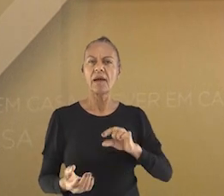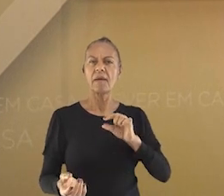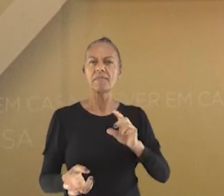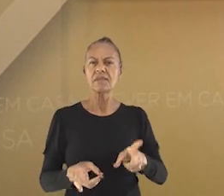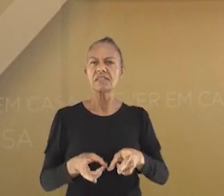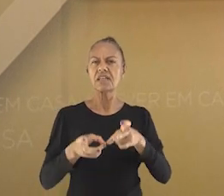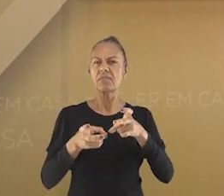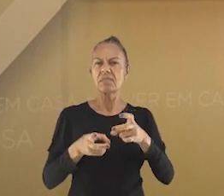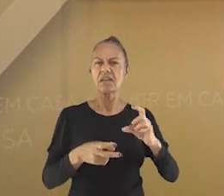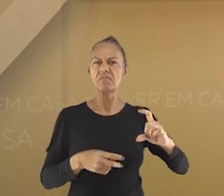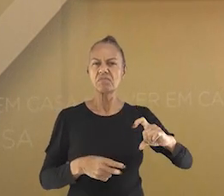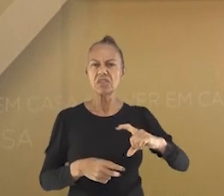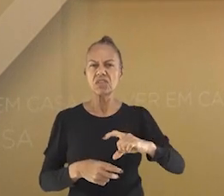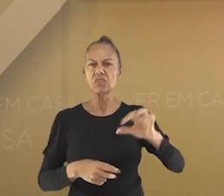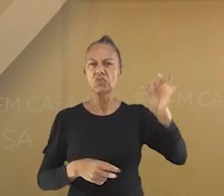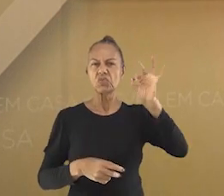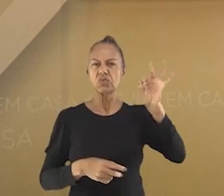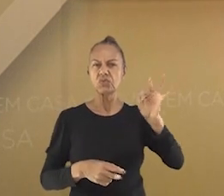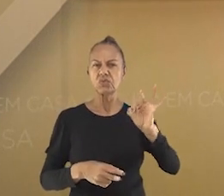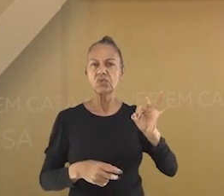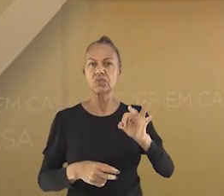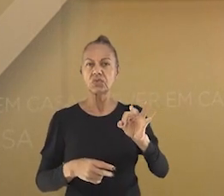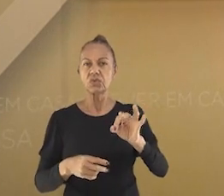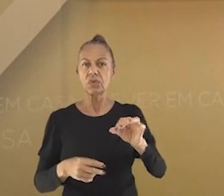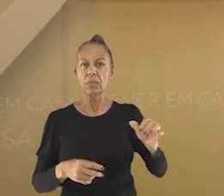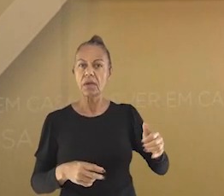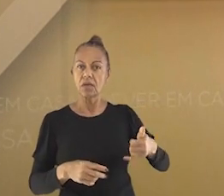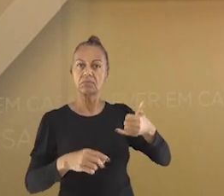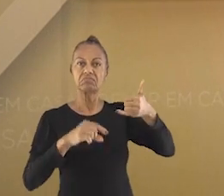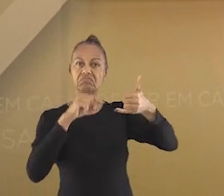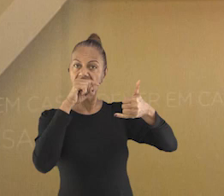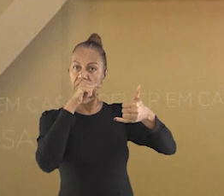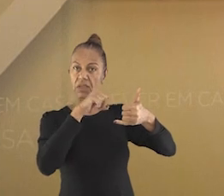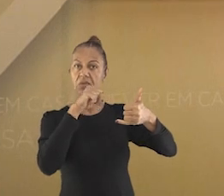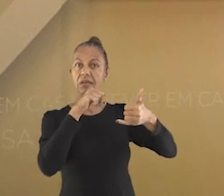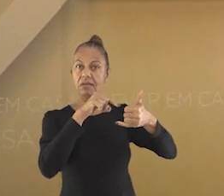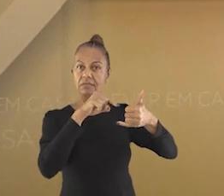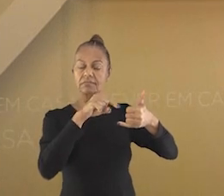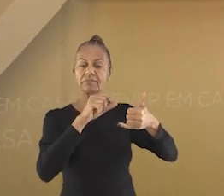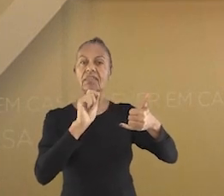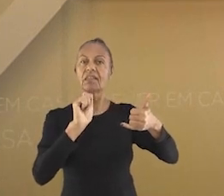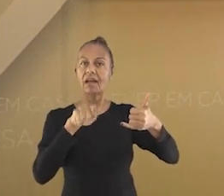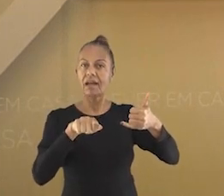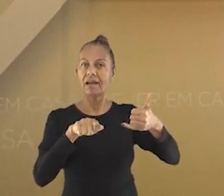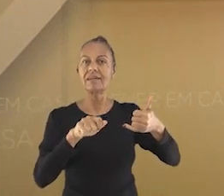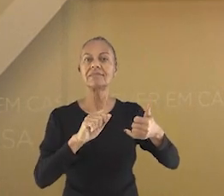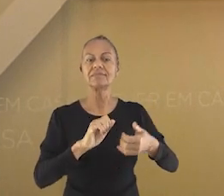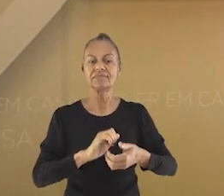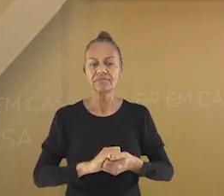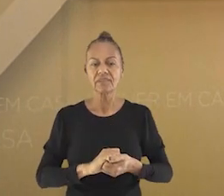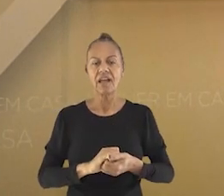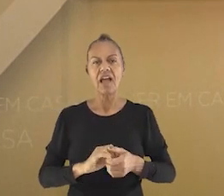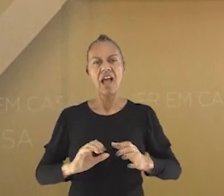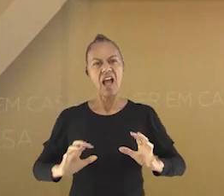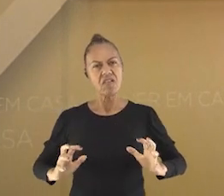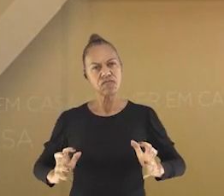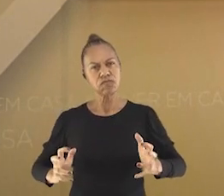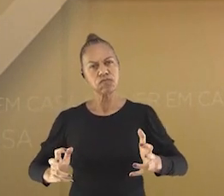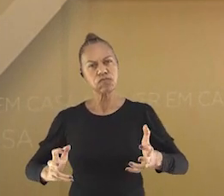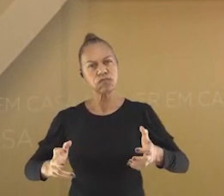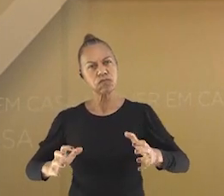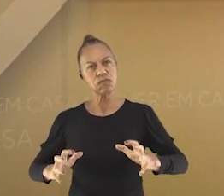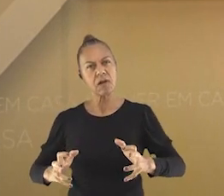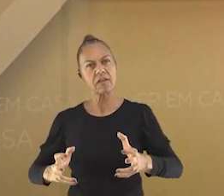de identificar pragas em tempo real, a partir do celular. As máquinas